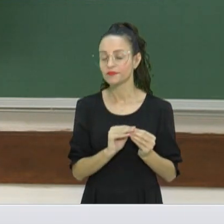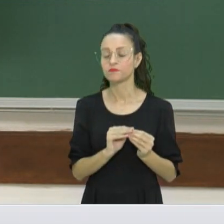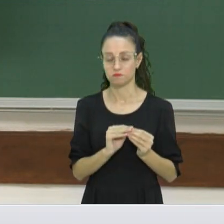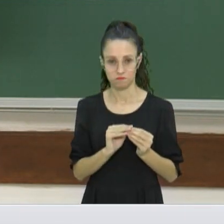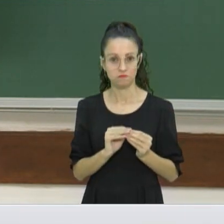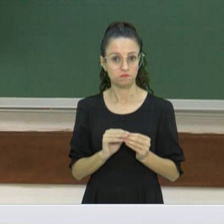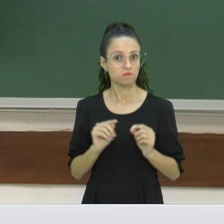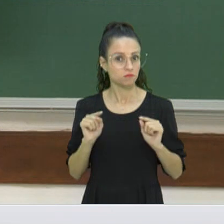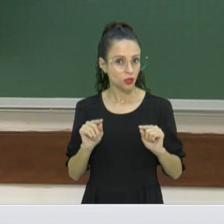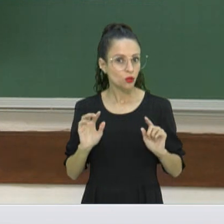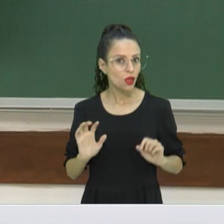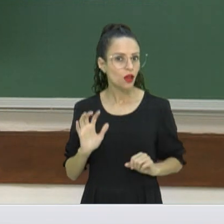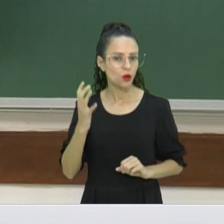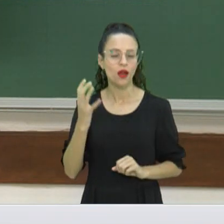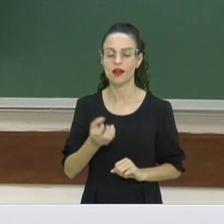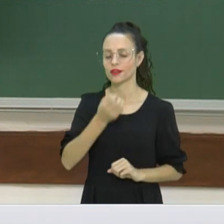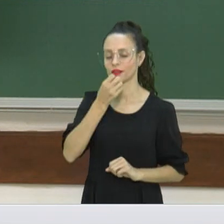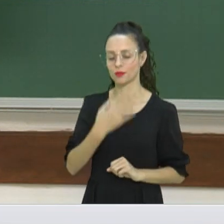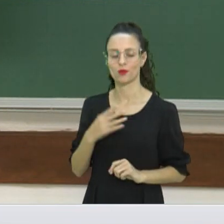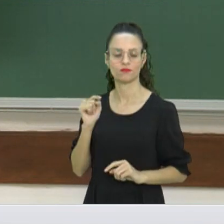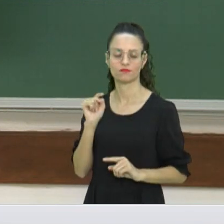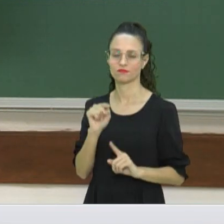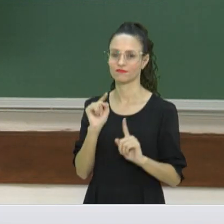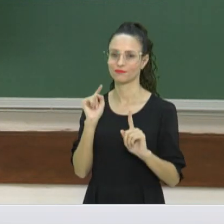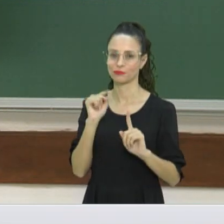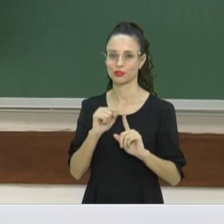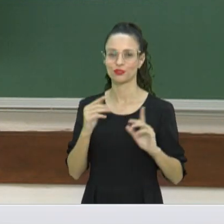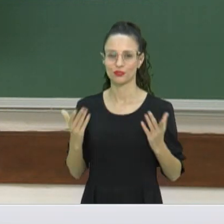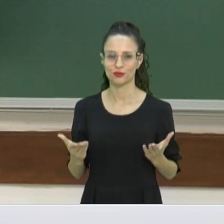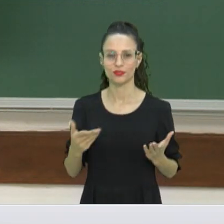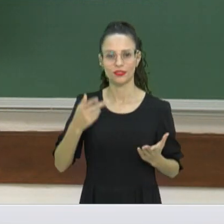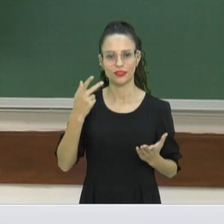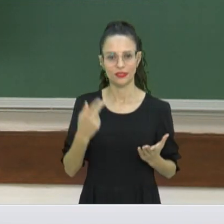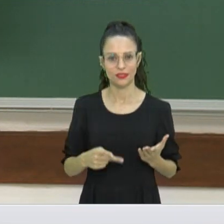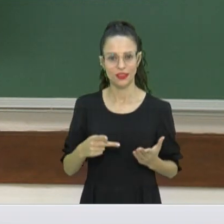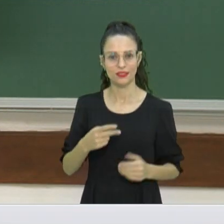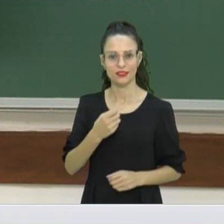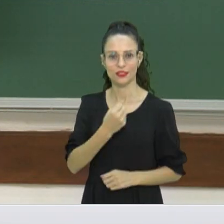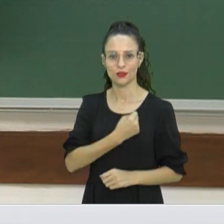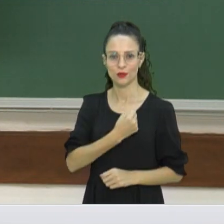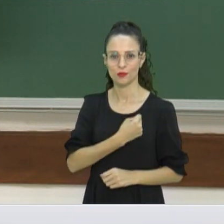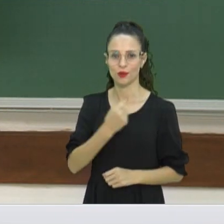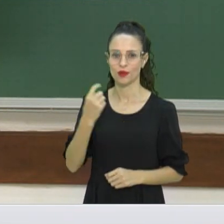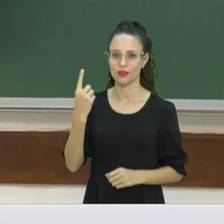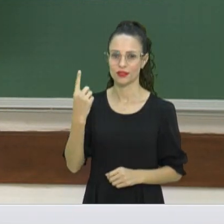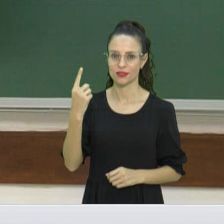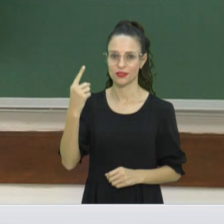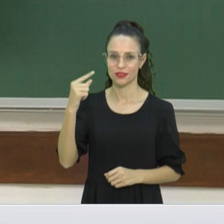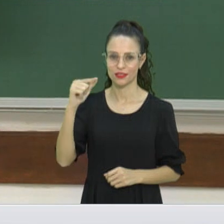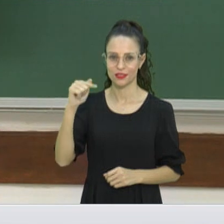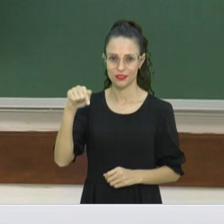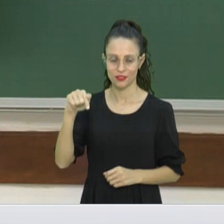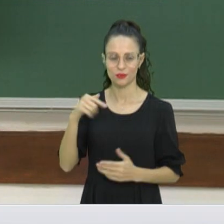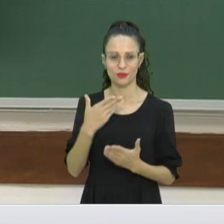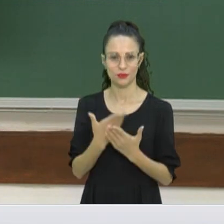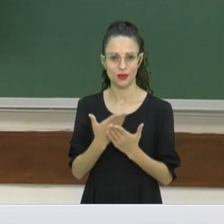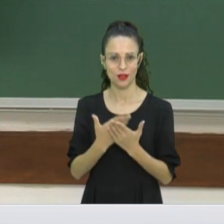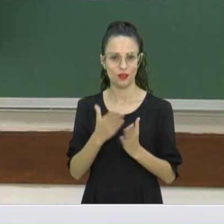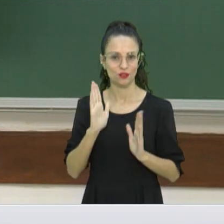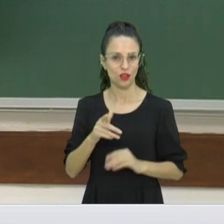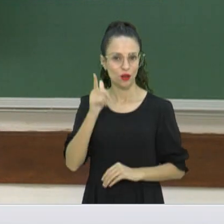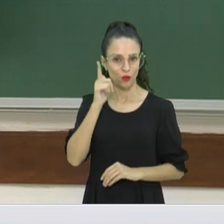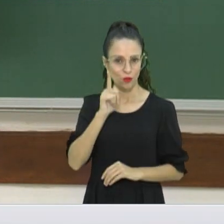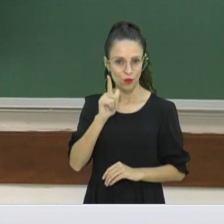tem acontecido isso, é isso que nós queremos. Então, nessa nossa 17ª aula, se nós já conseguimos